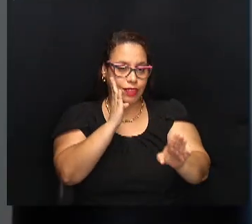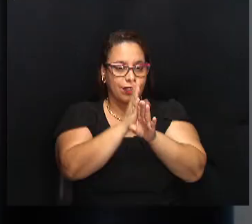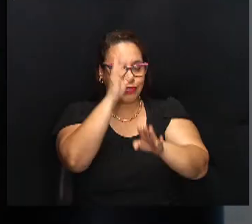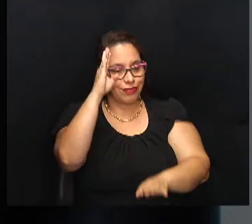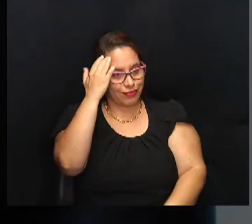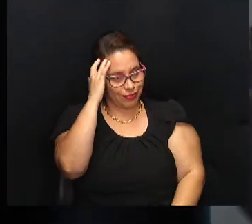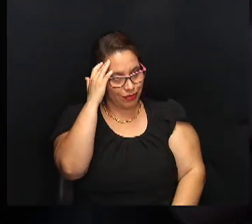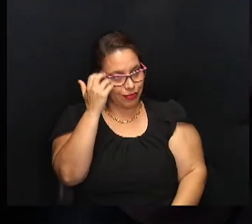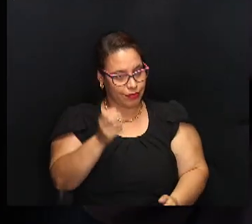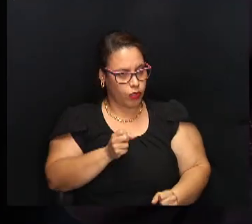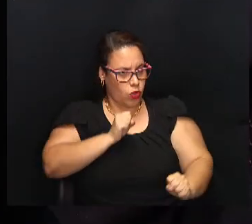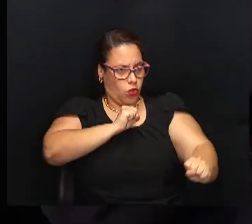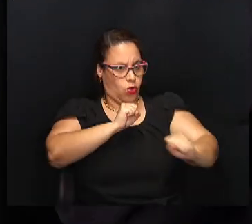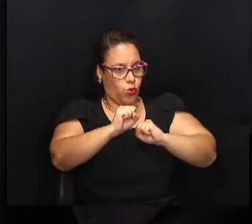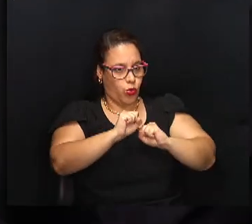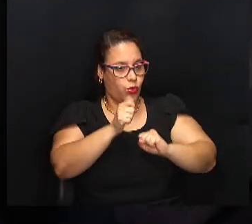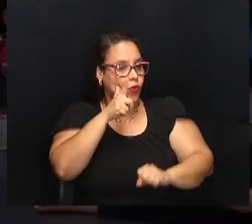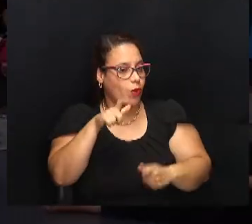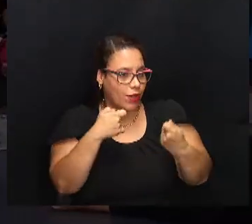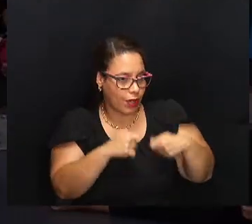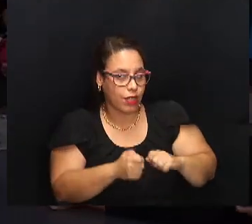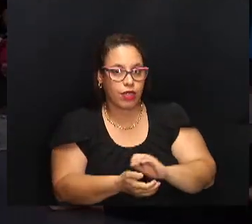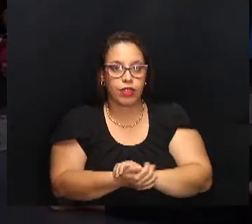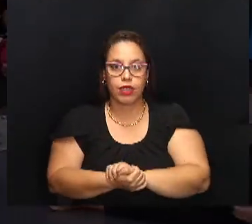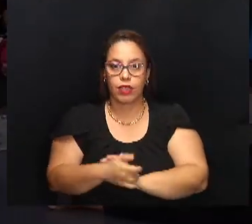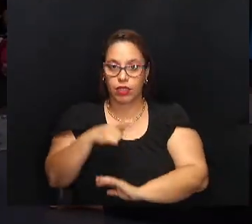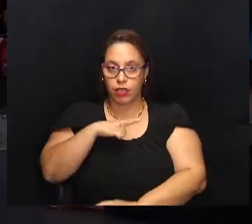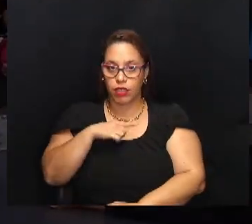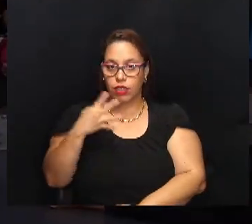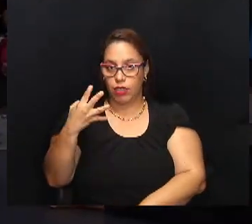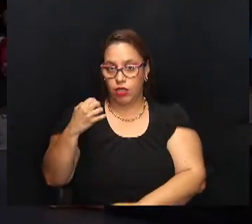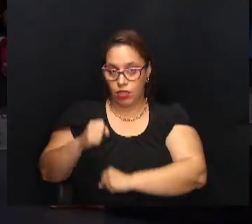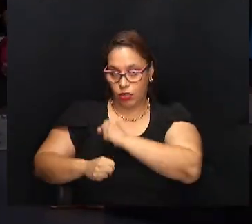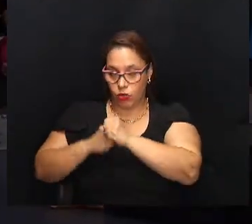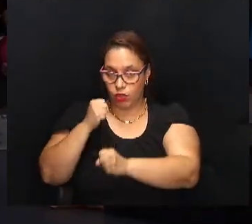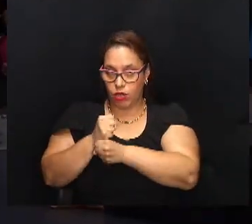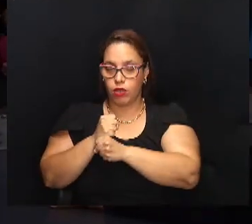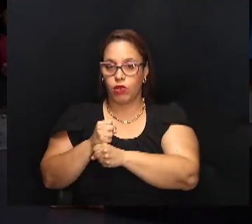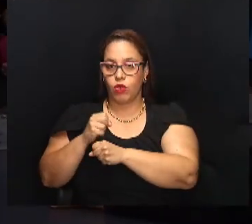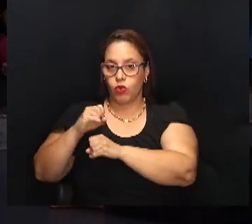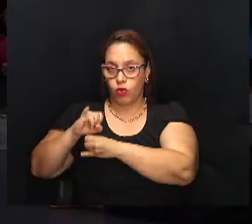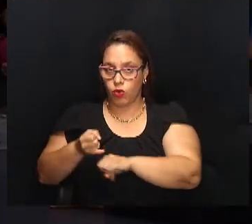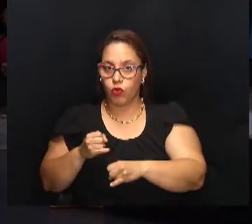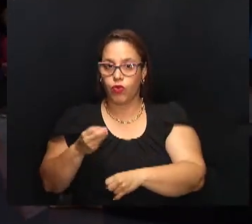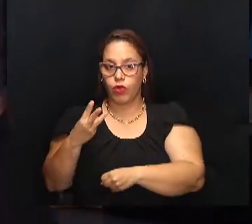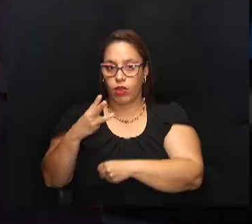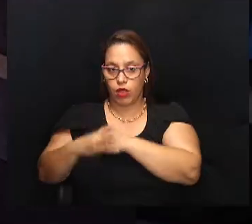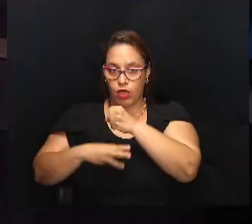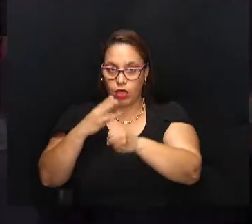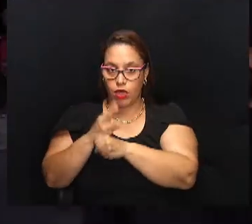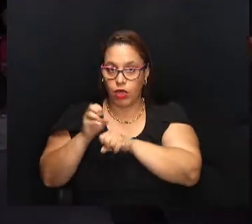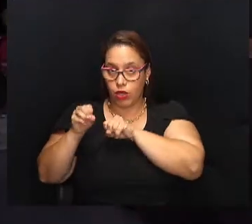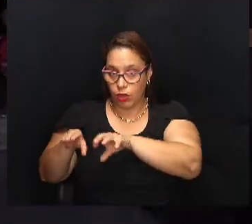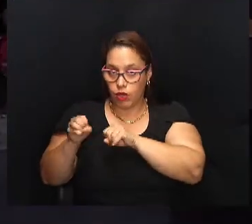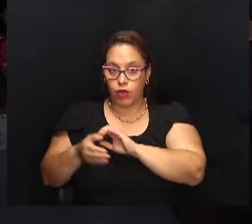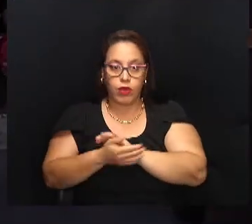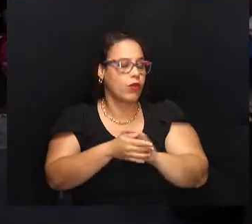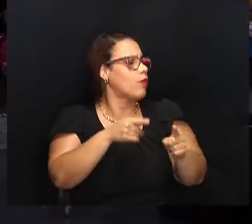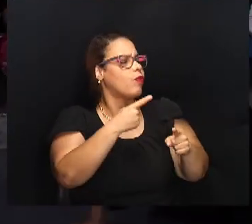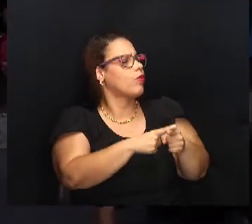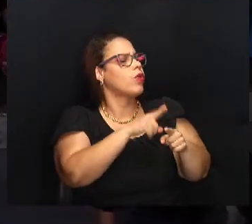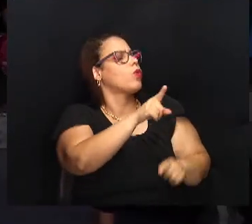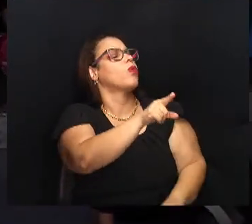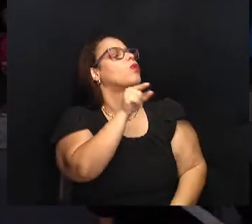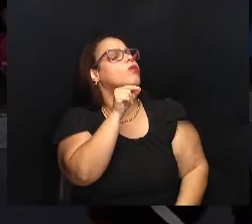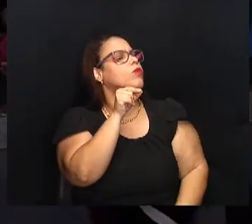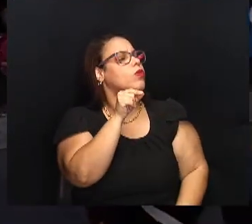se defender em qualquer situação. Eu tenho 4 anos de jiu-jitsu aqui e 3 anos de instrutora. Por que você